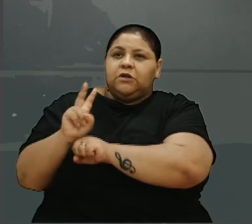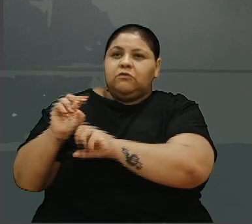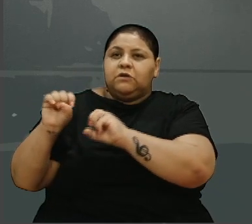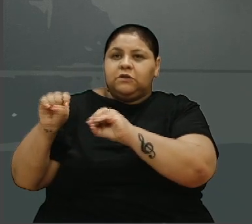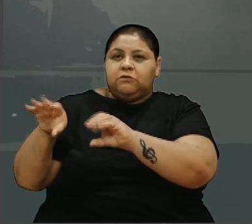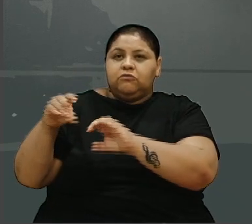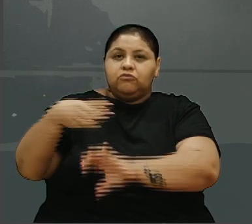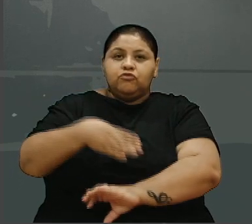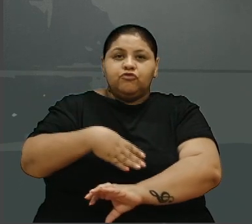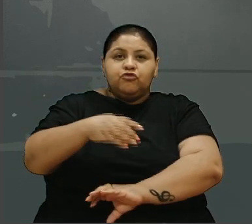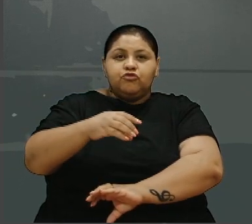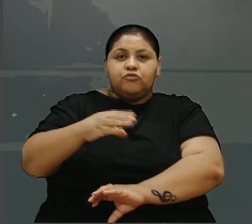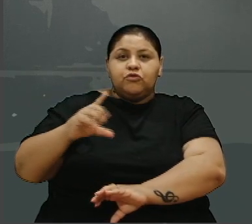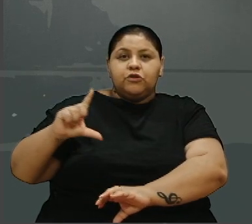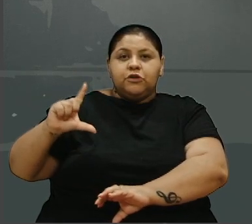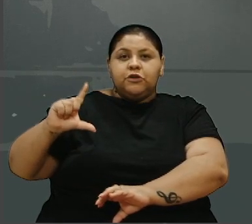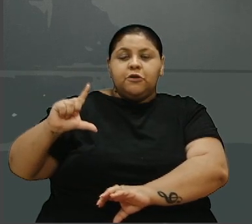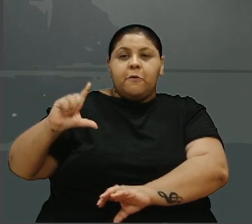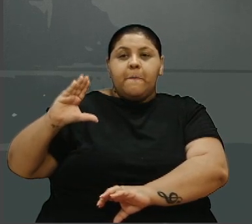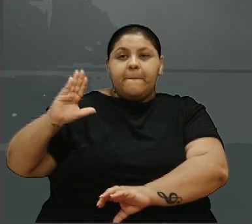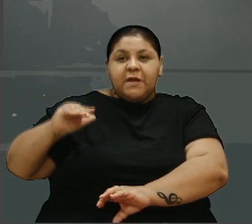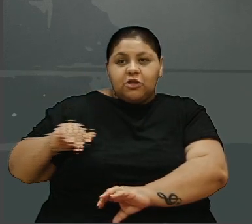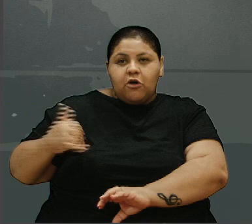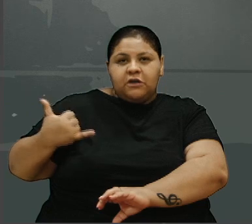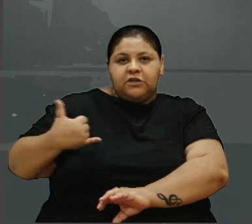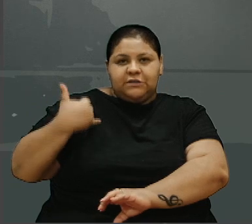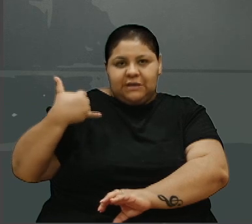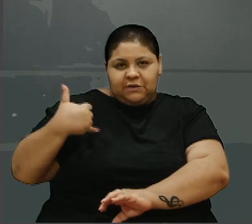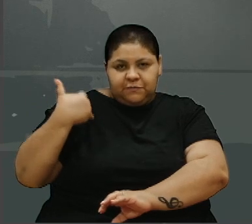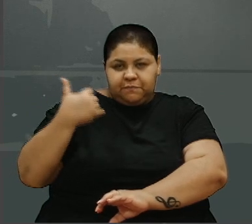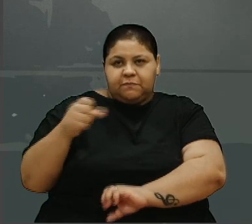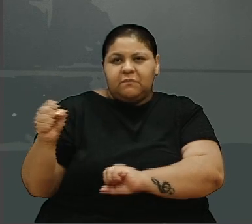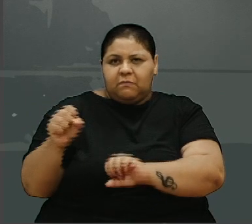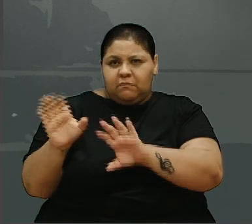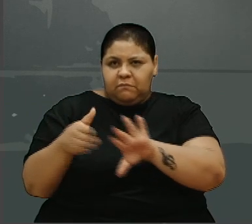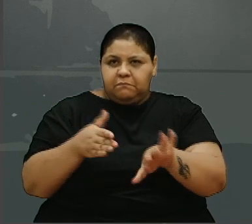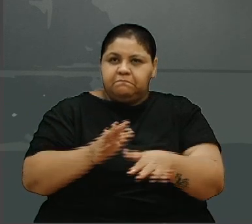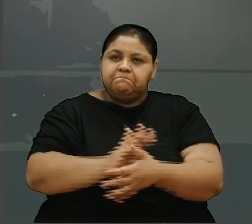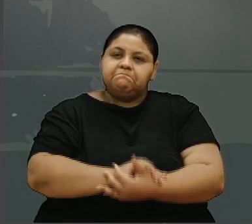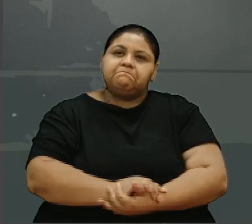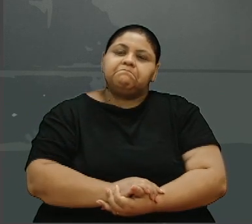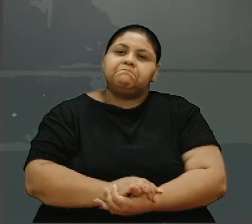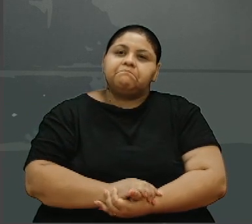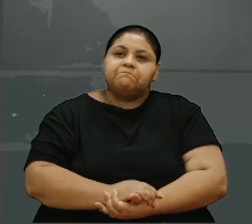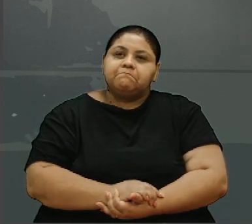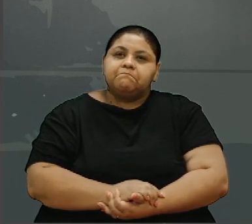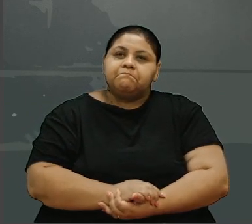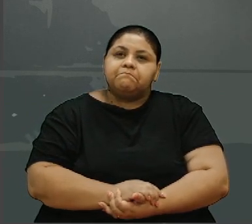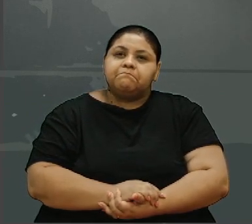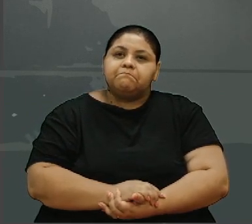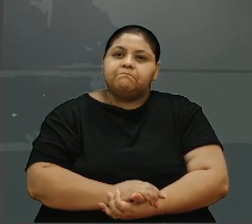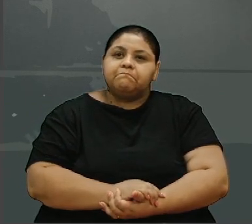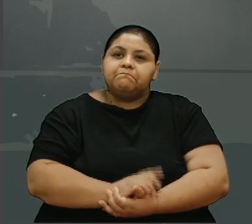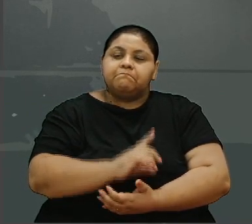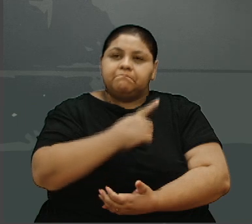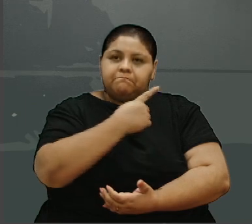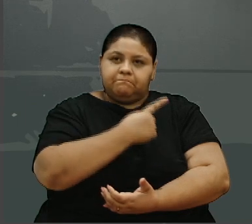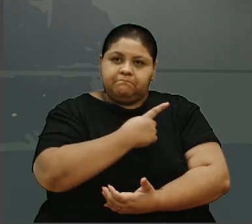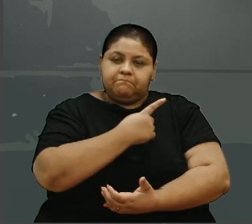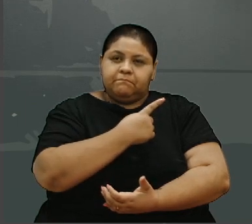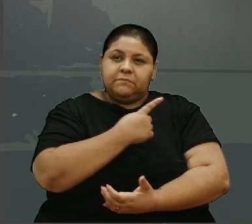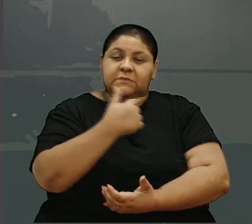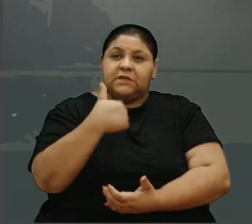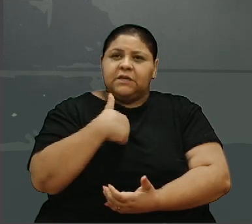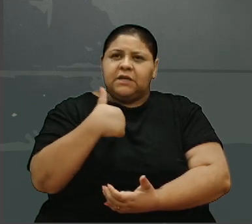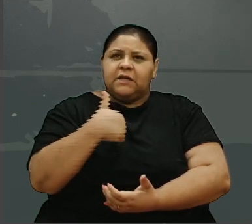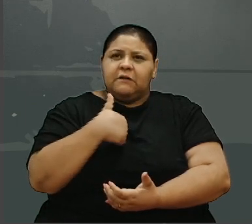a educação dos filhos menores. Pode passar. E aí, eu